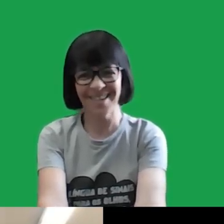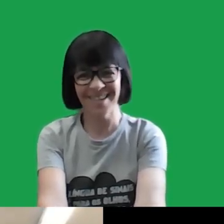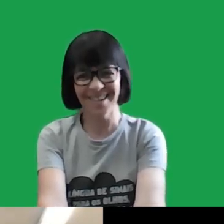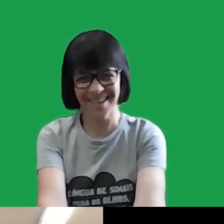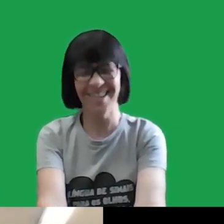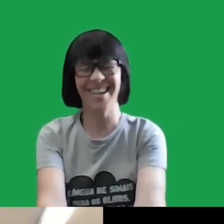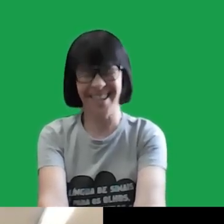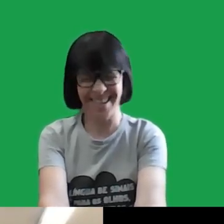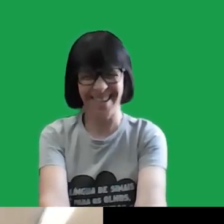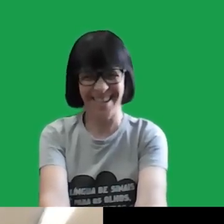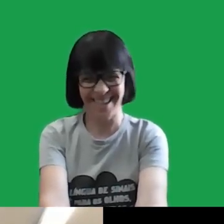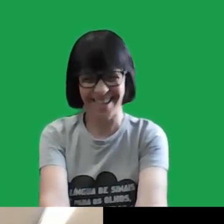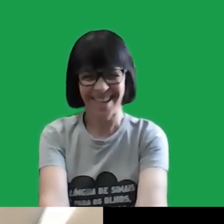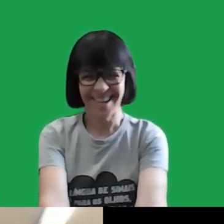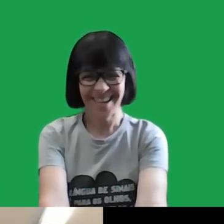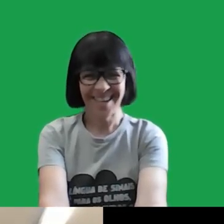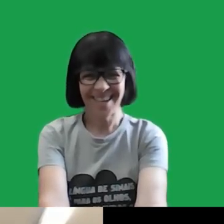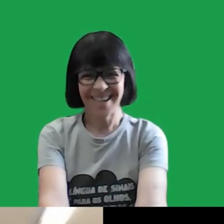Eu começo.